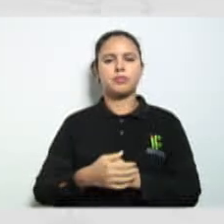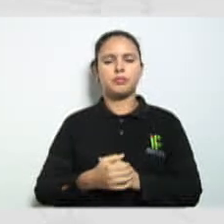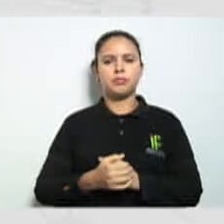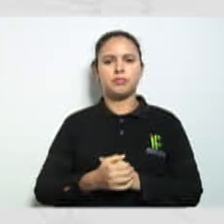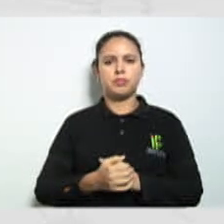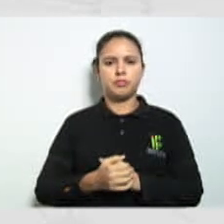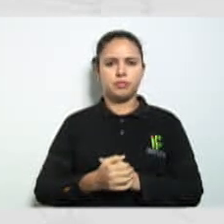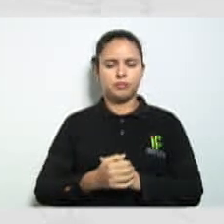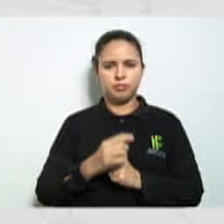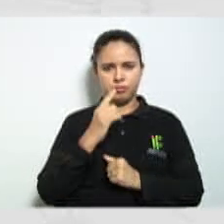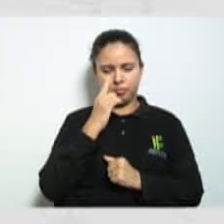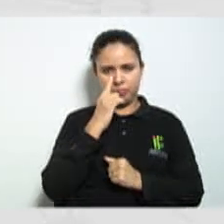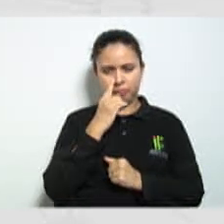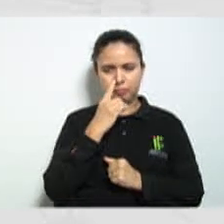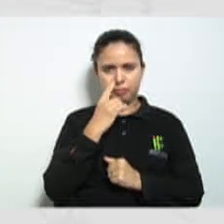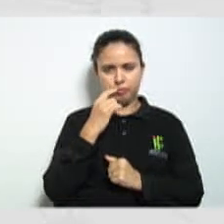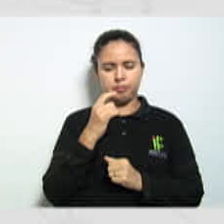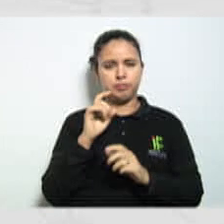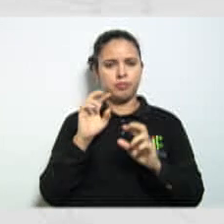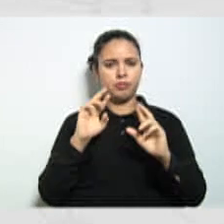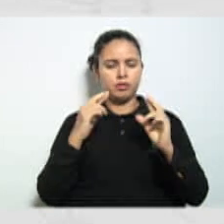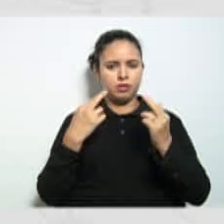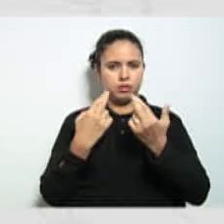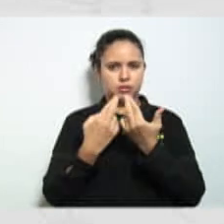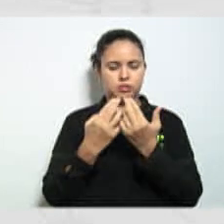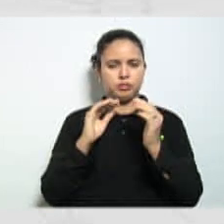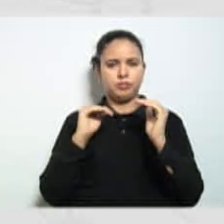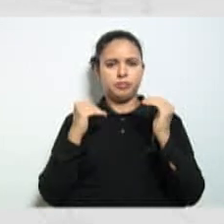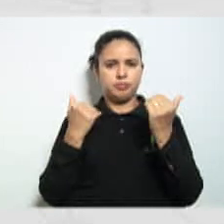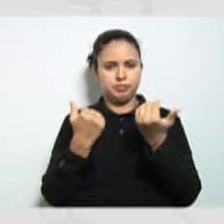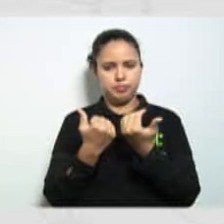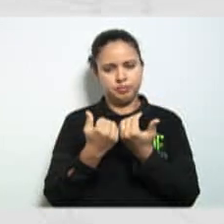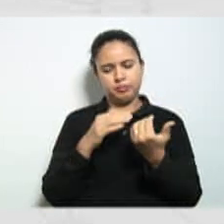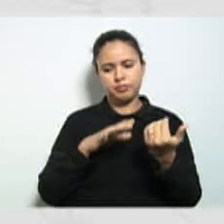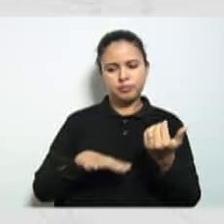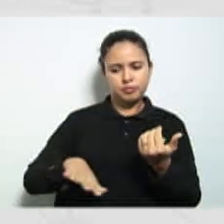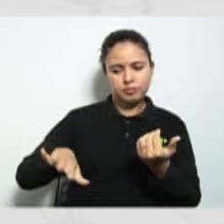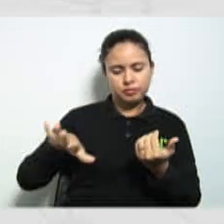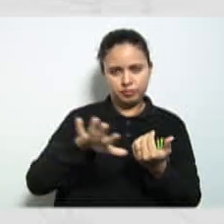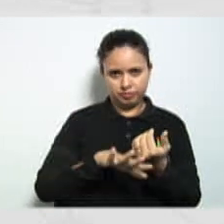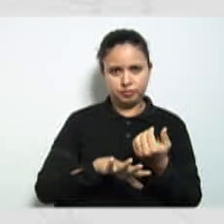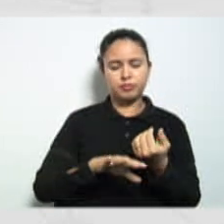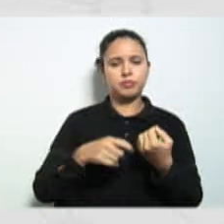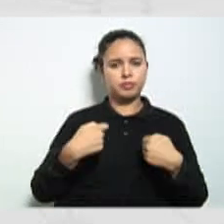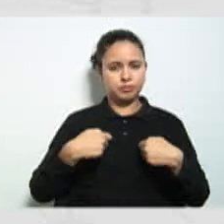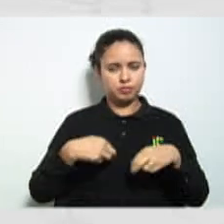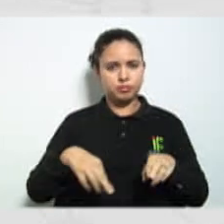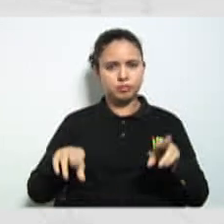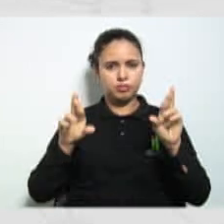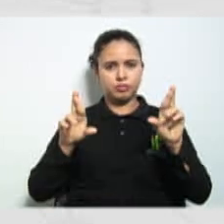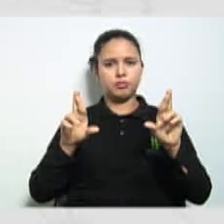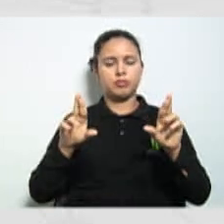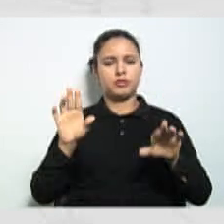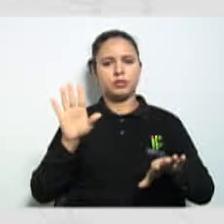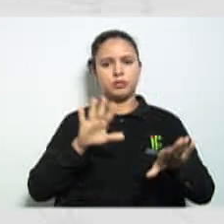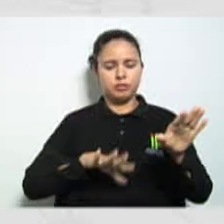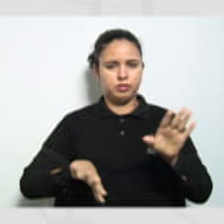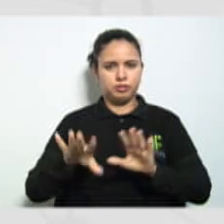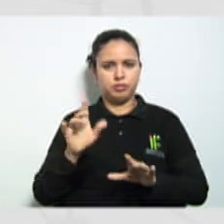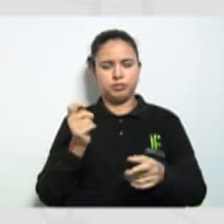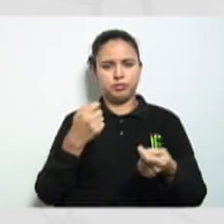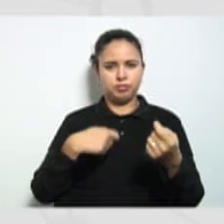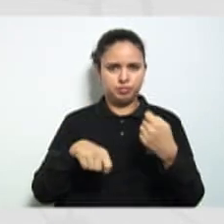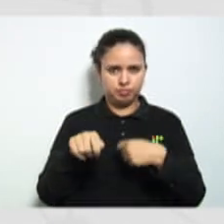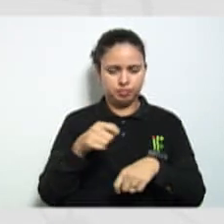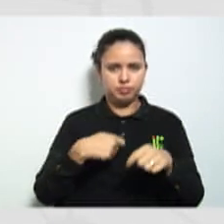que ser definido em Assembleia Geral. Por isso que é muito interessante o cuidado com a administração da cooperativa.